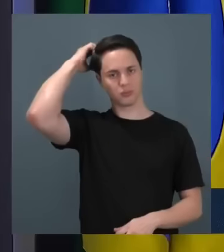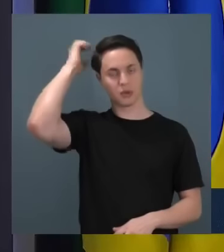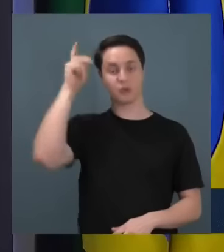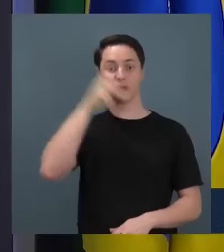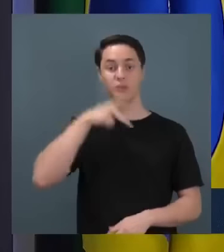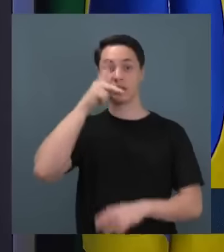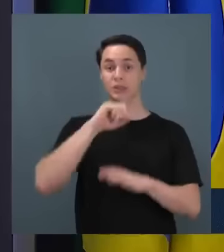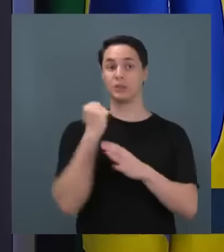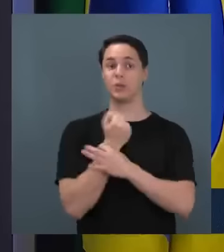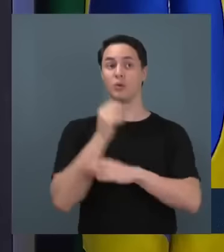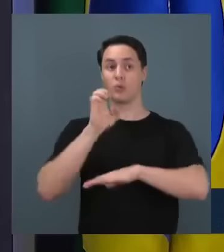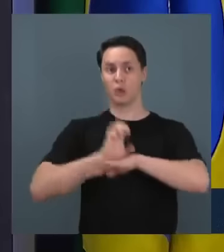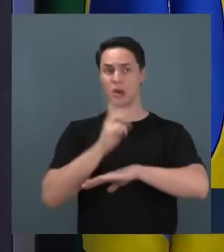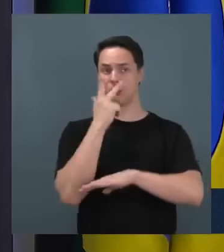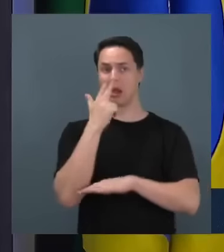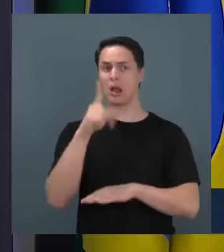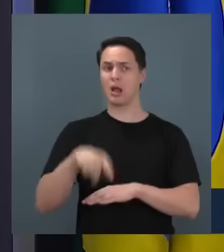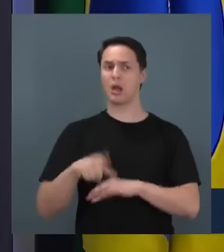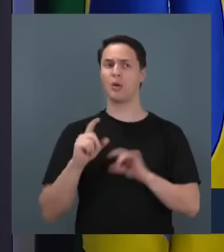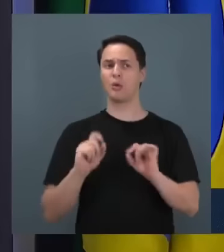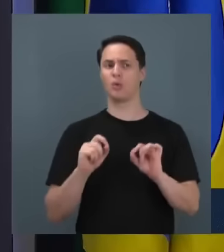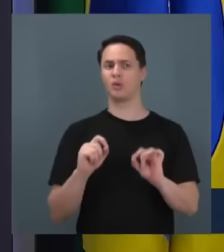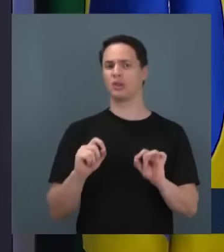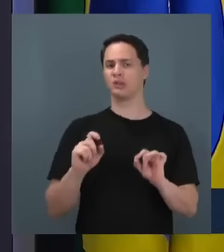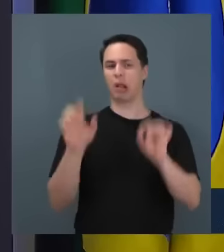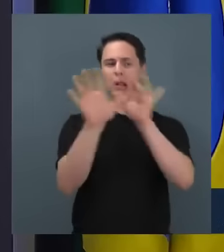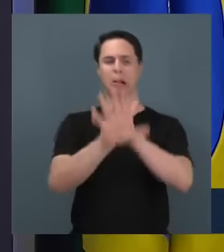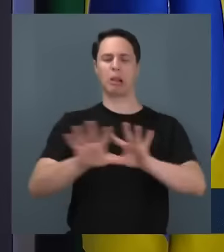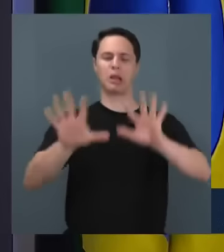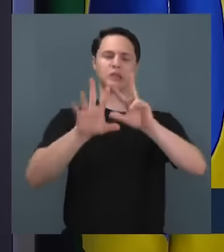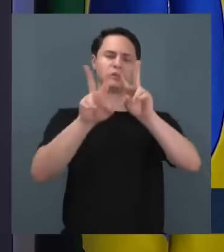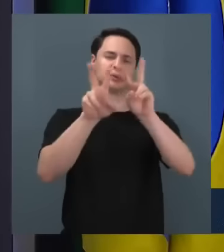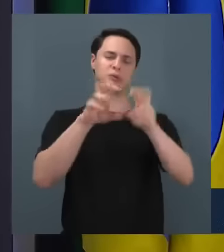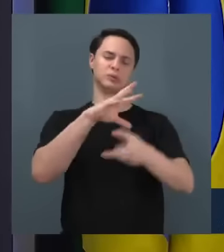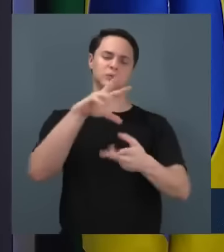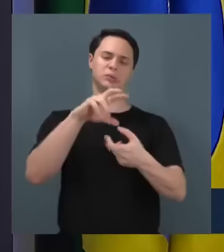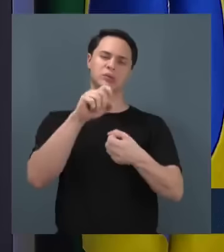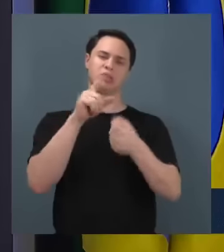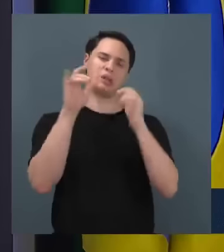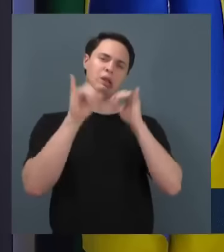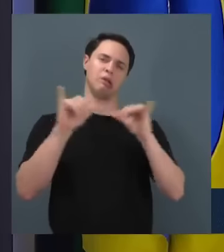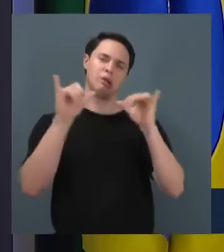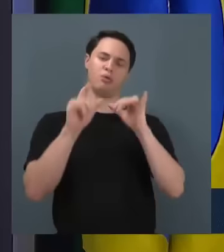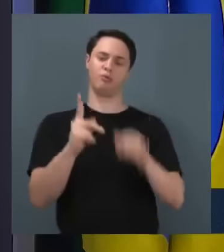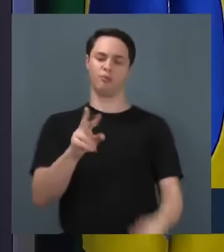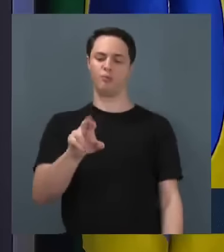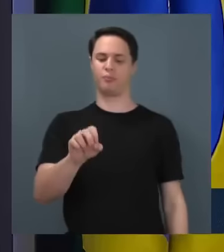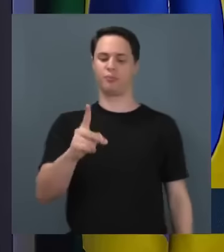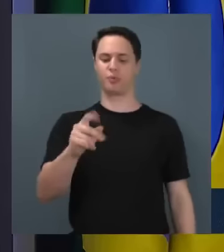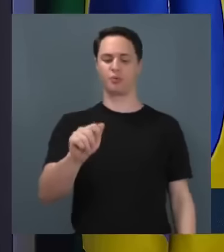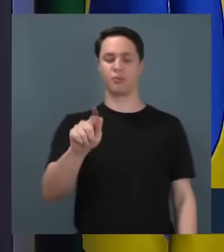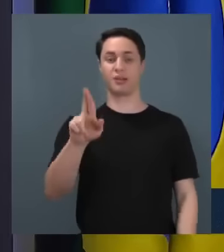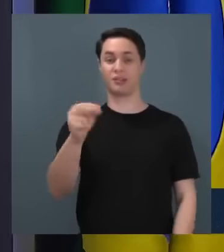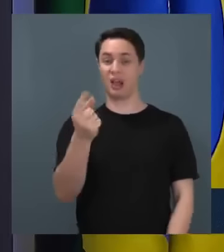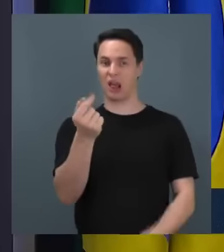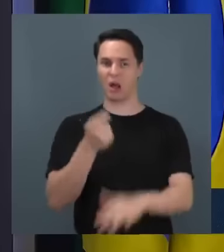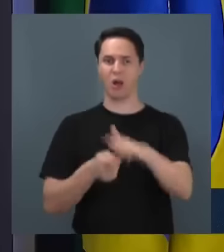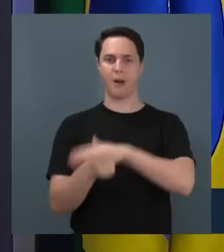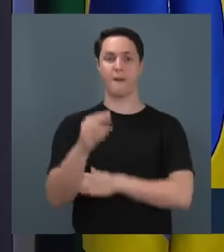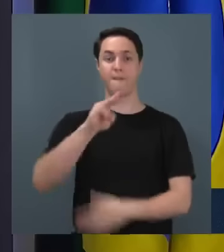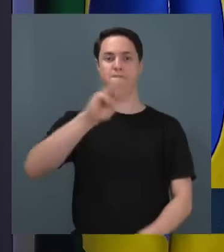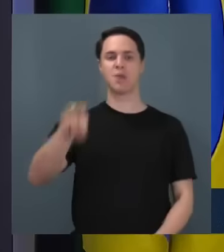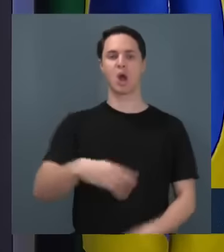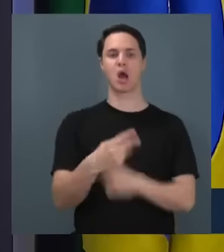transformou em um simulacro de eficiência sustentado por propagandas, como eu falei há pouco, milionárias, enquanto